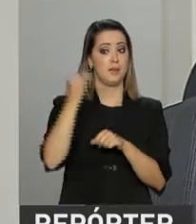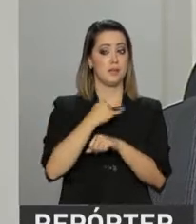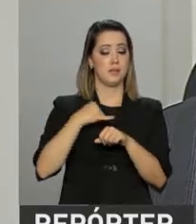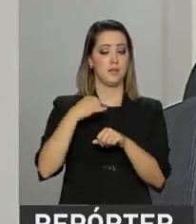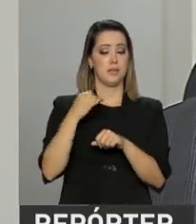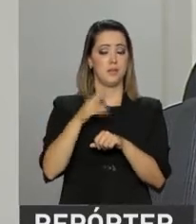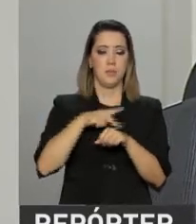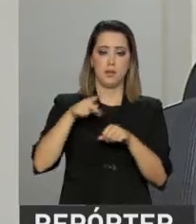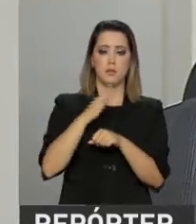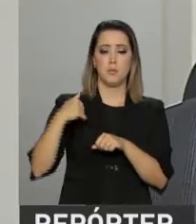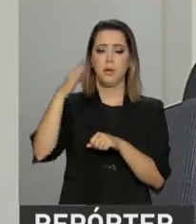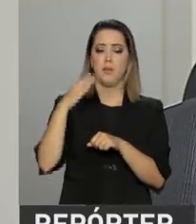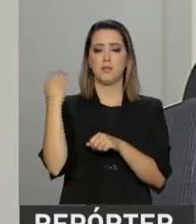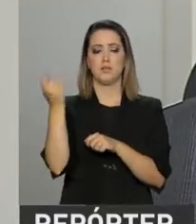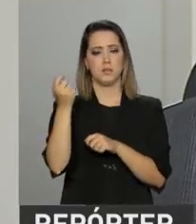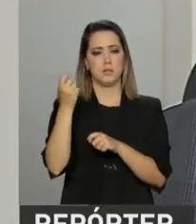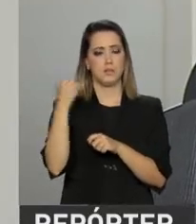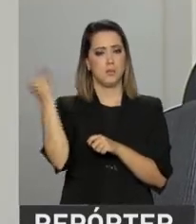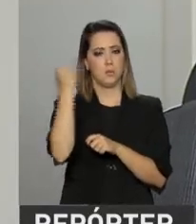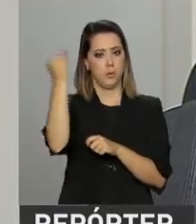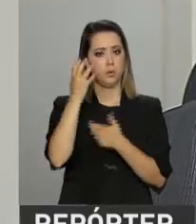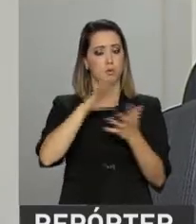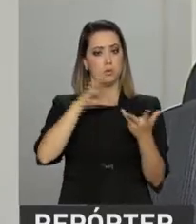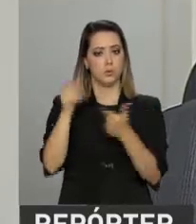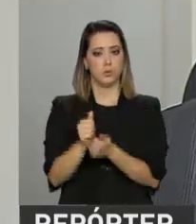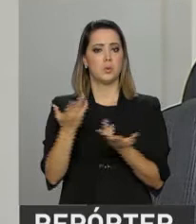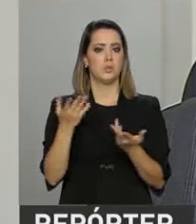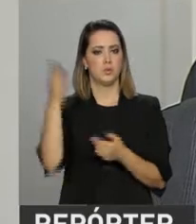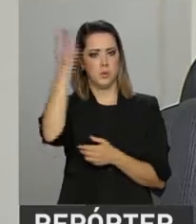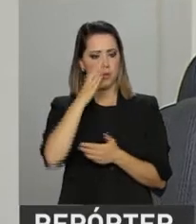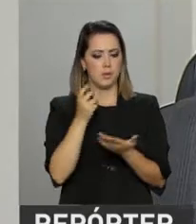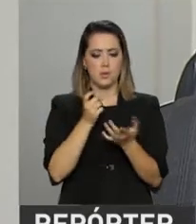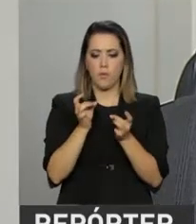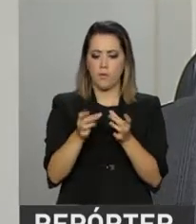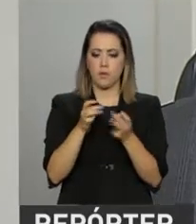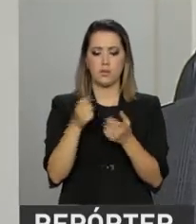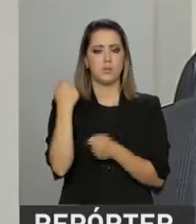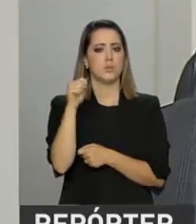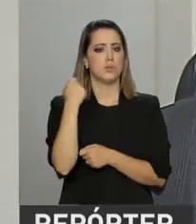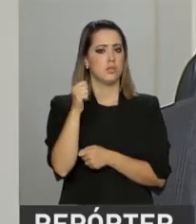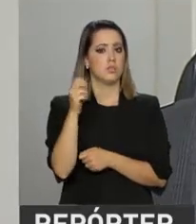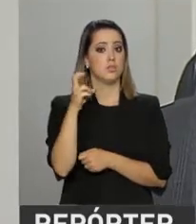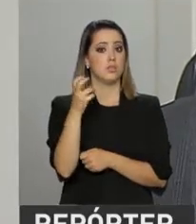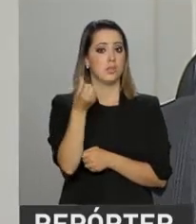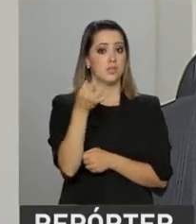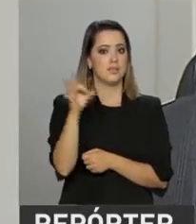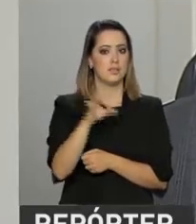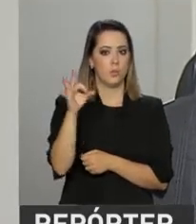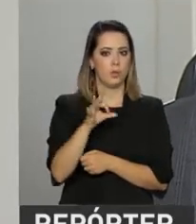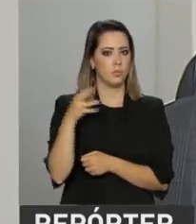o brasil exporta para a argentina mais de 50% por exemplo das suas exportações do segmento automotivo